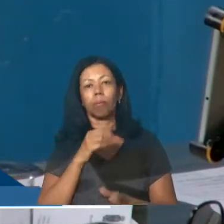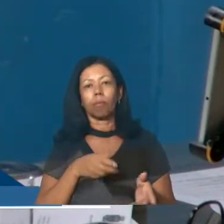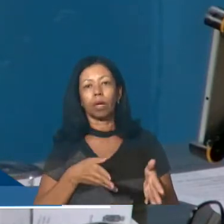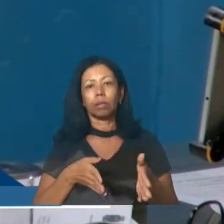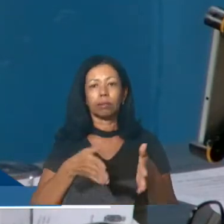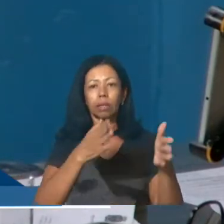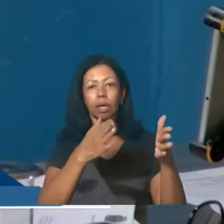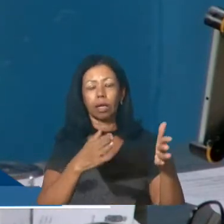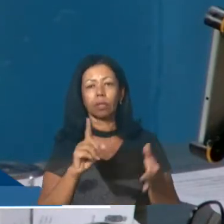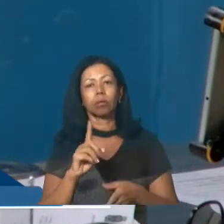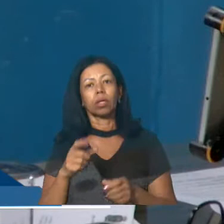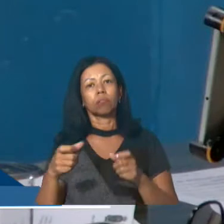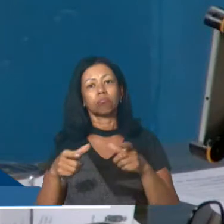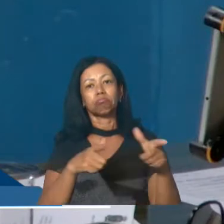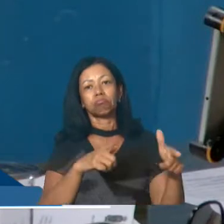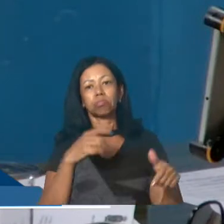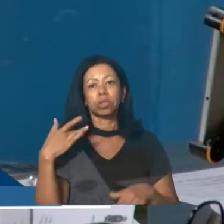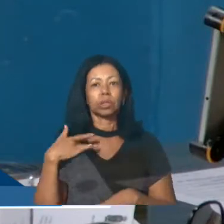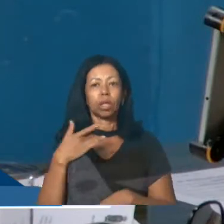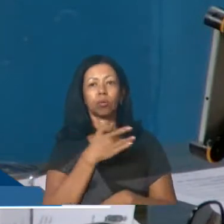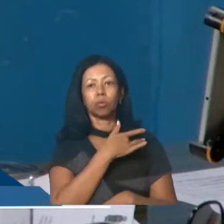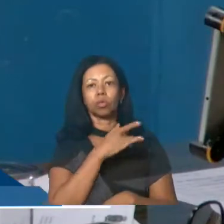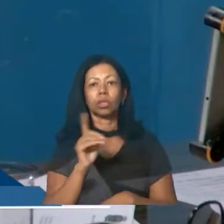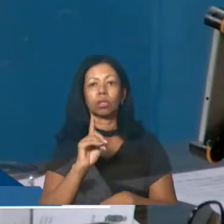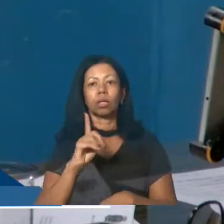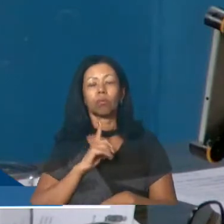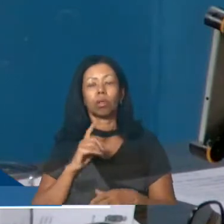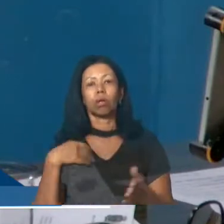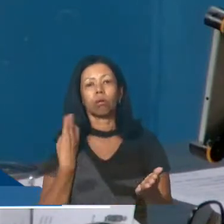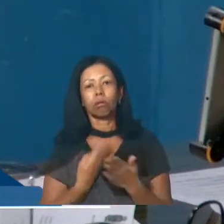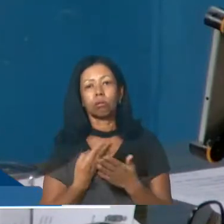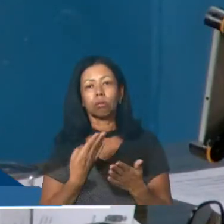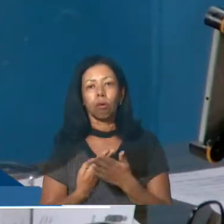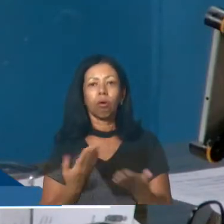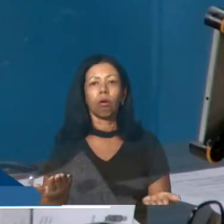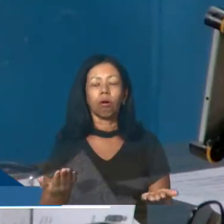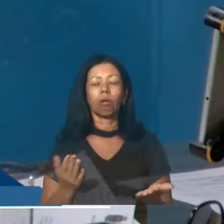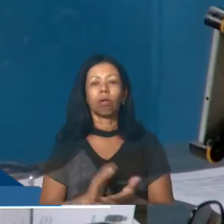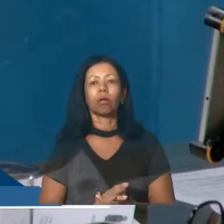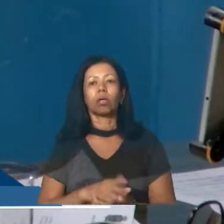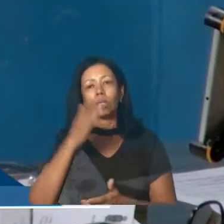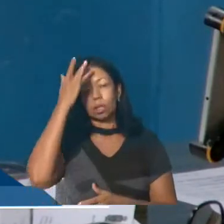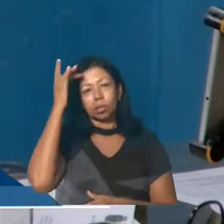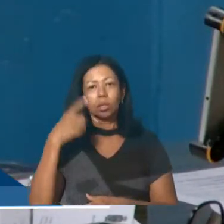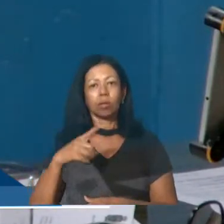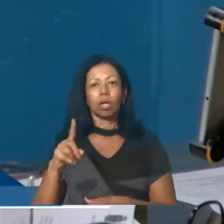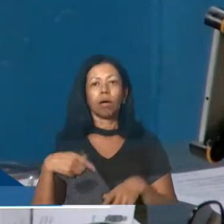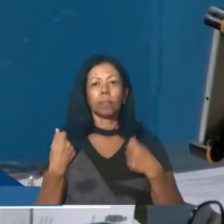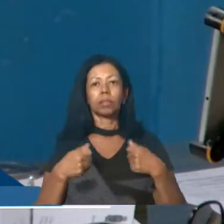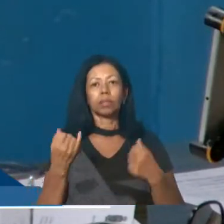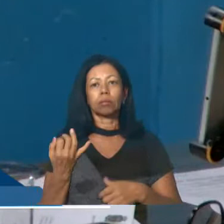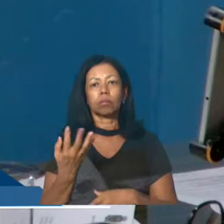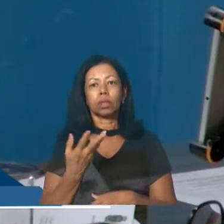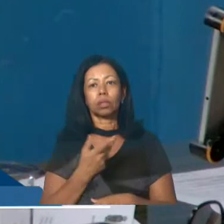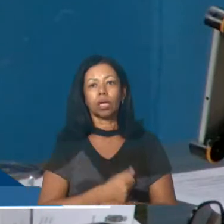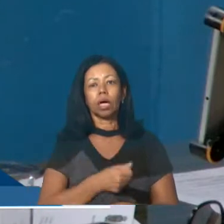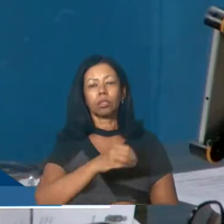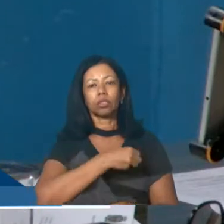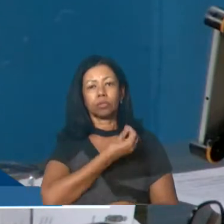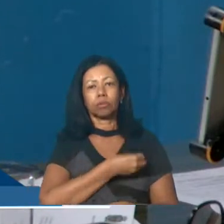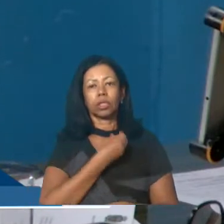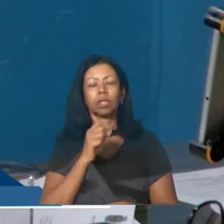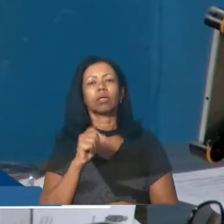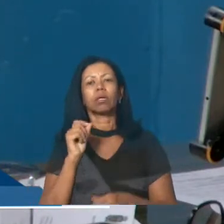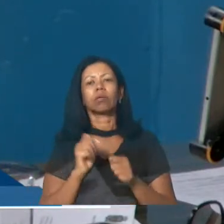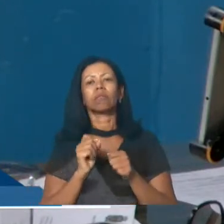saúde a contento. Ali não tem uma escola. Sabe, Afonsinho? E aquelas pessoas estão lá carecendo de qualidade de vida. E quem